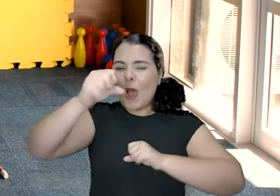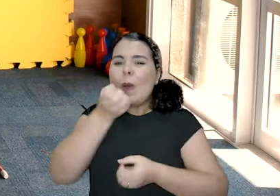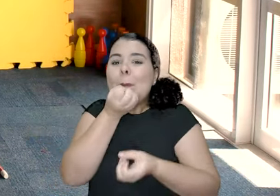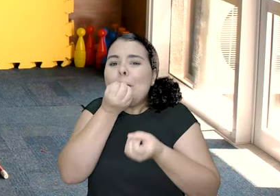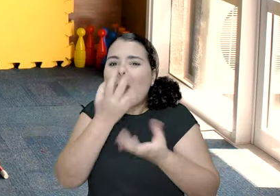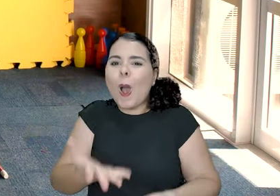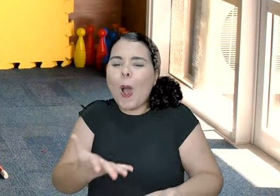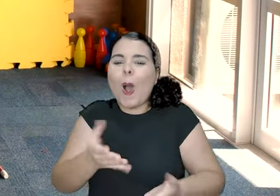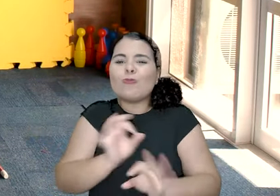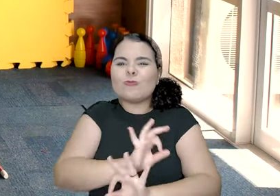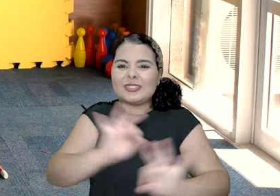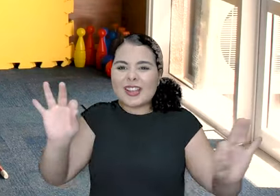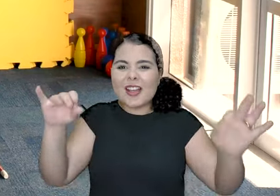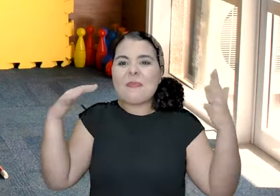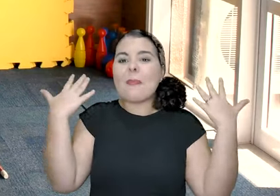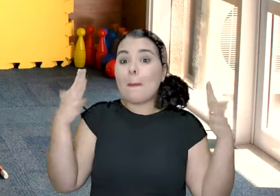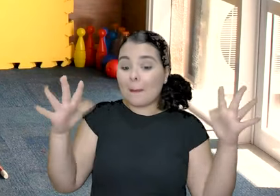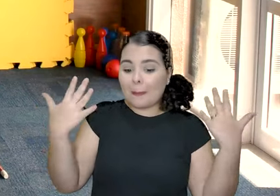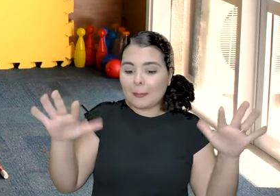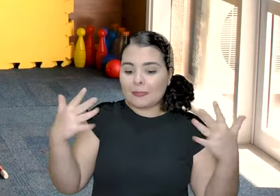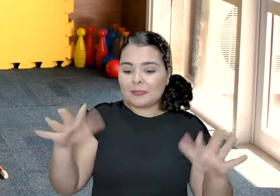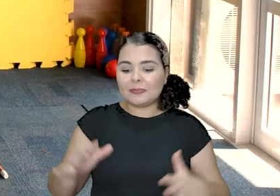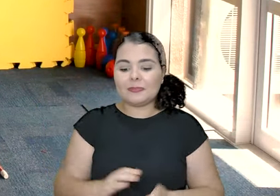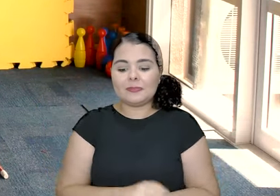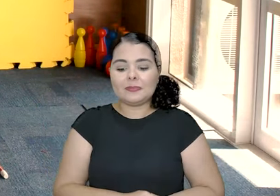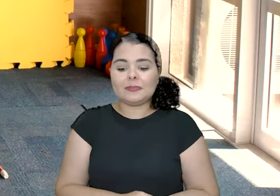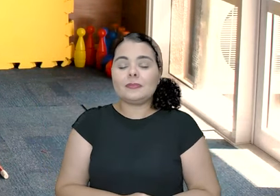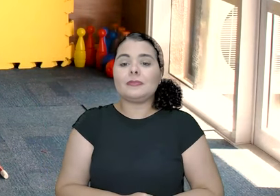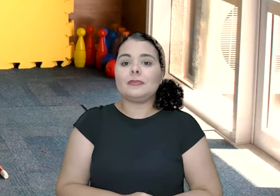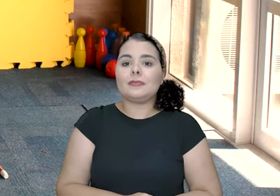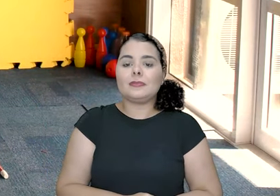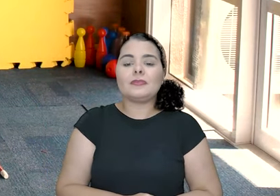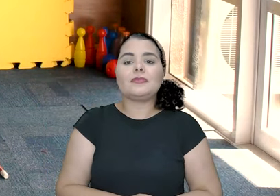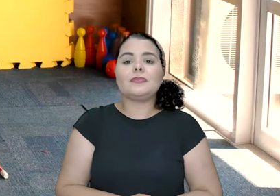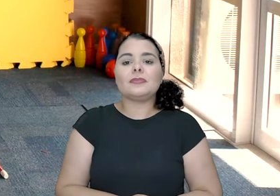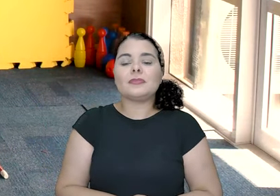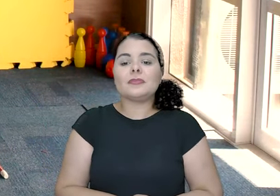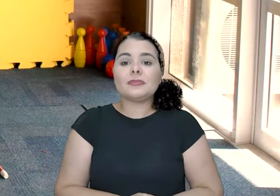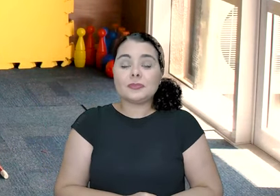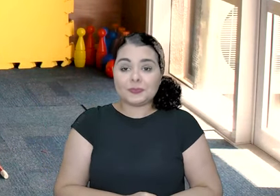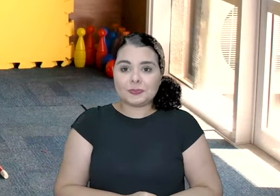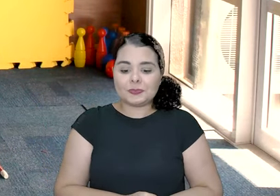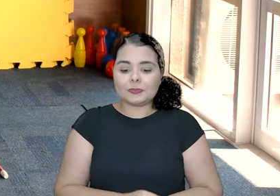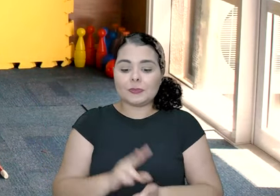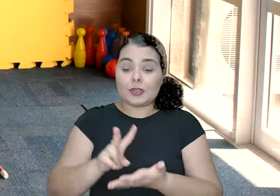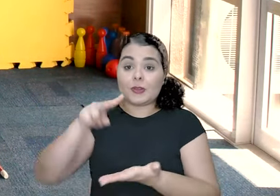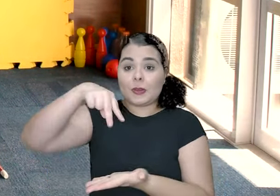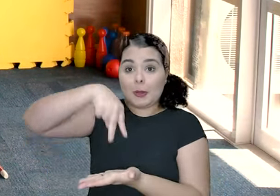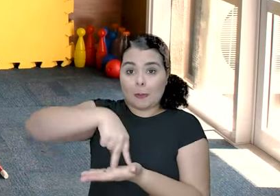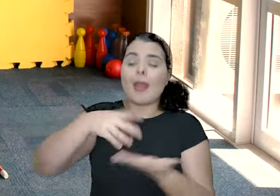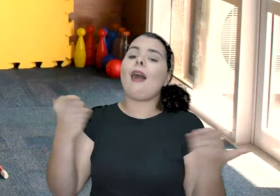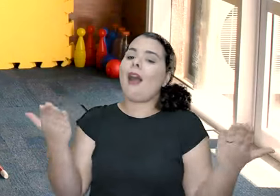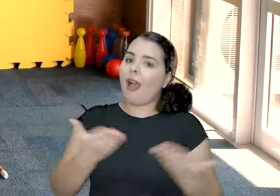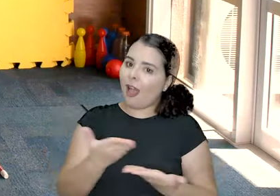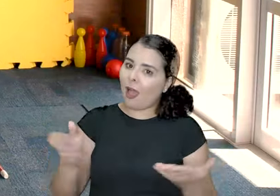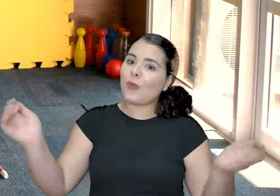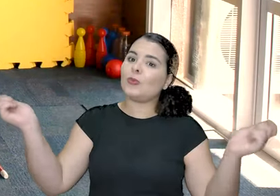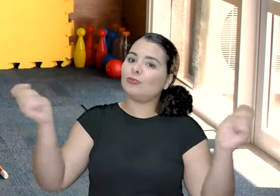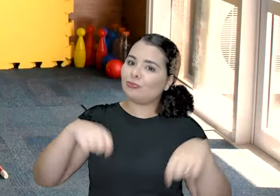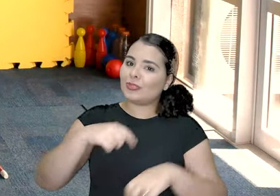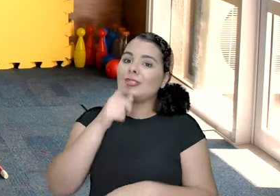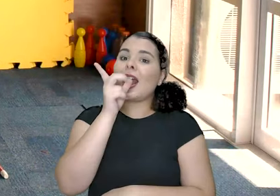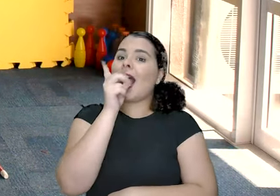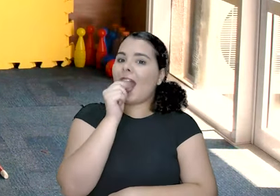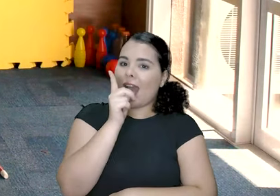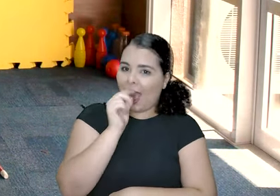uhul, yes. Opa, coloca aqui em pé. Agora sim, você vai beber